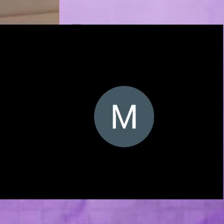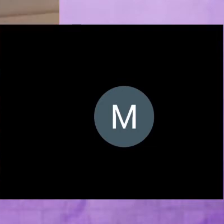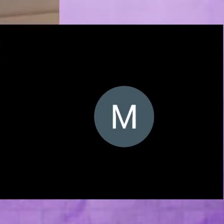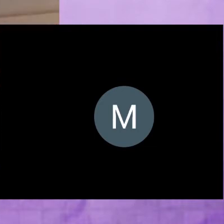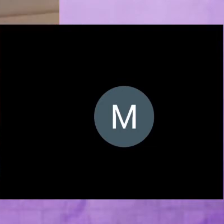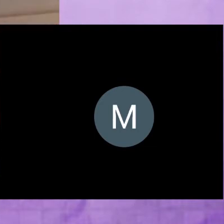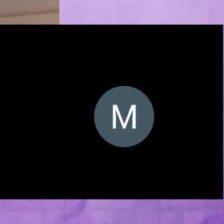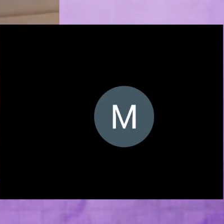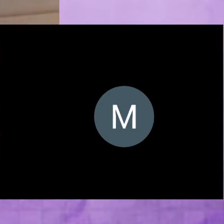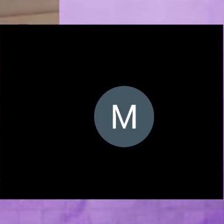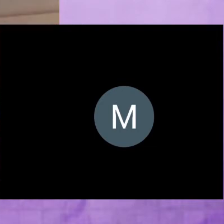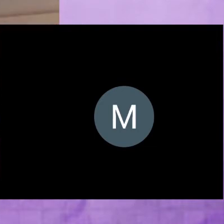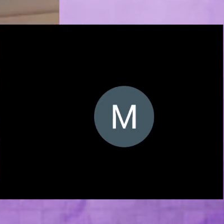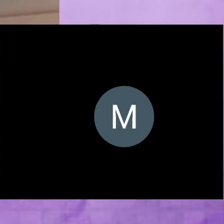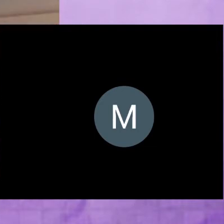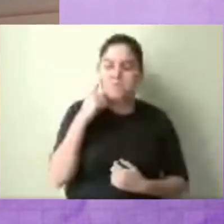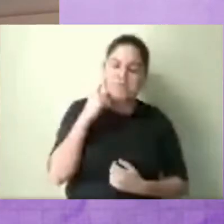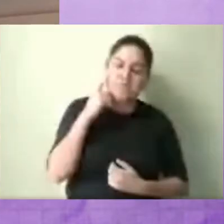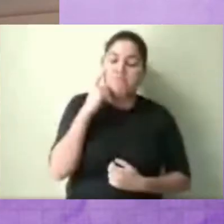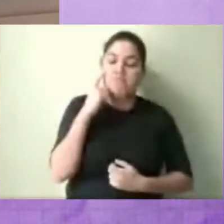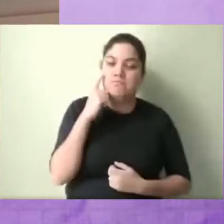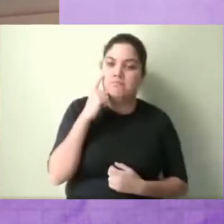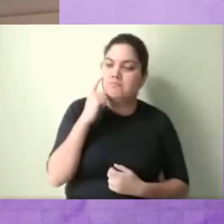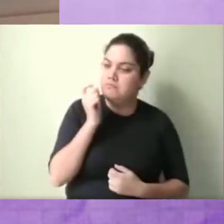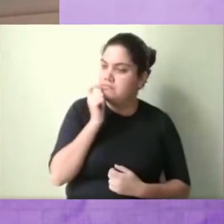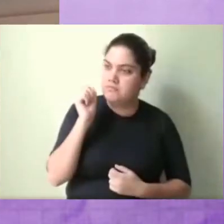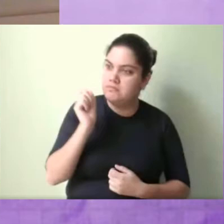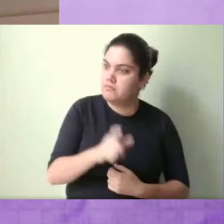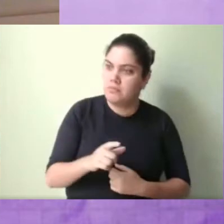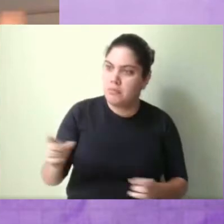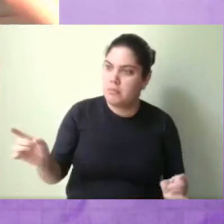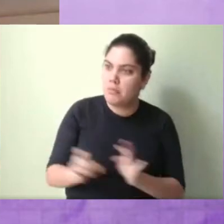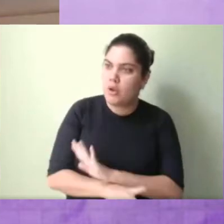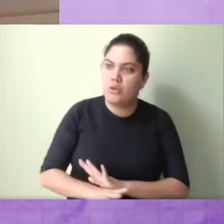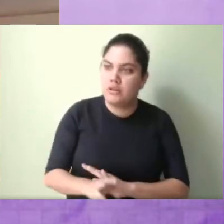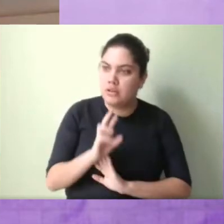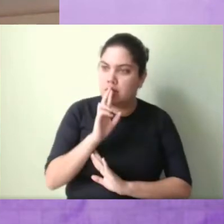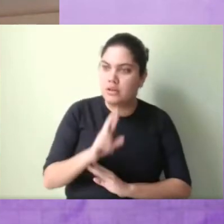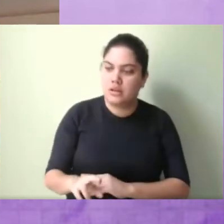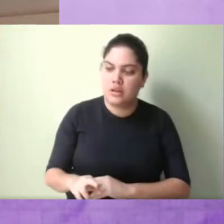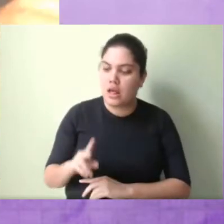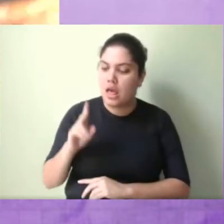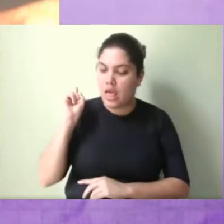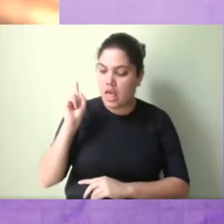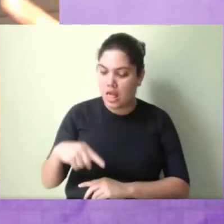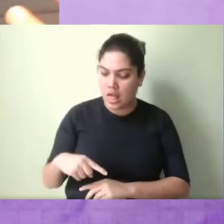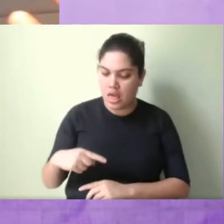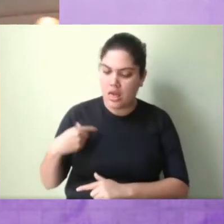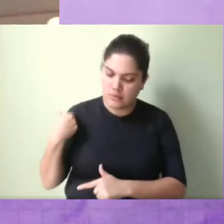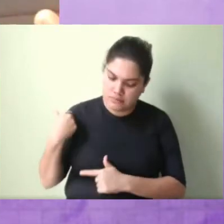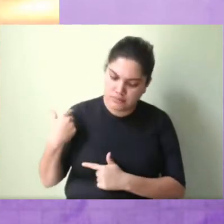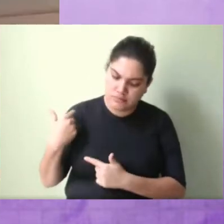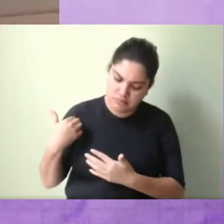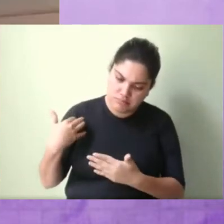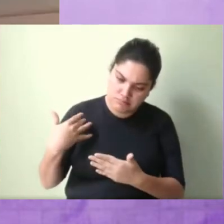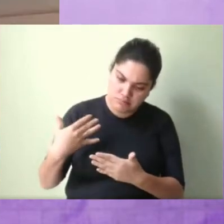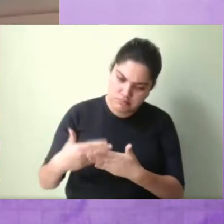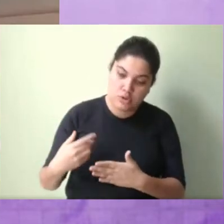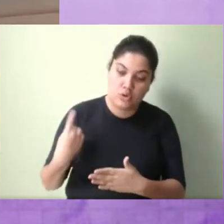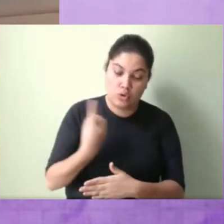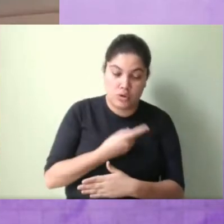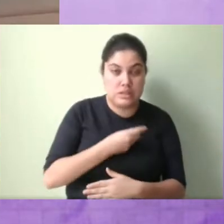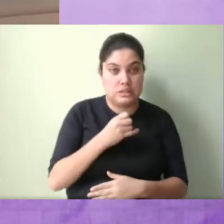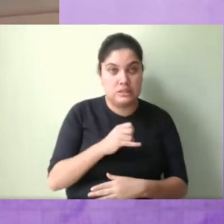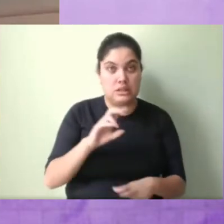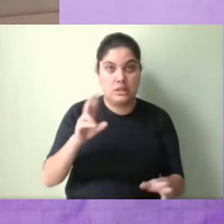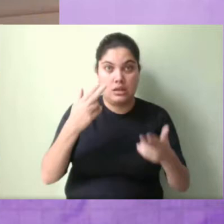nos últimos tempos aí, a gente vê muito, quando uma mulher fala que ela foi assediada, você ouve especialmente de um homem, mas tem